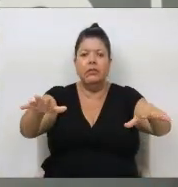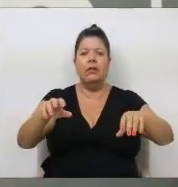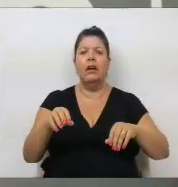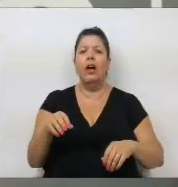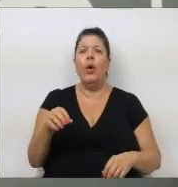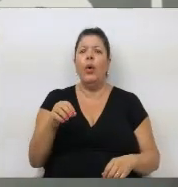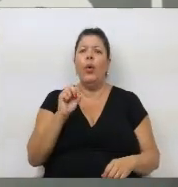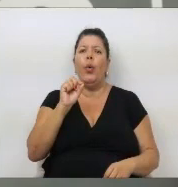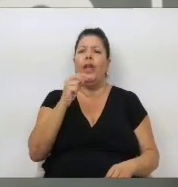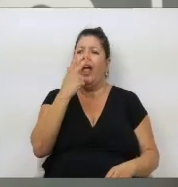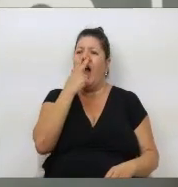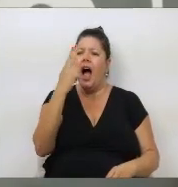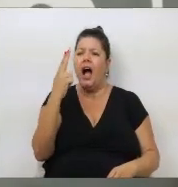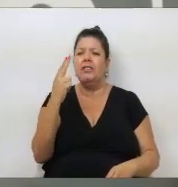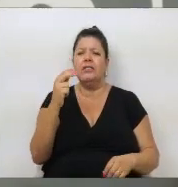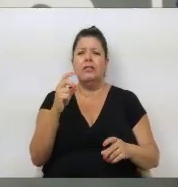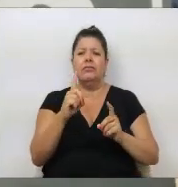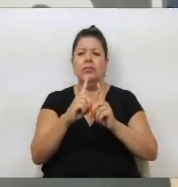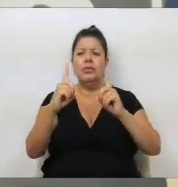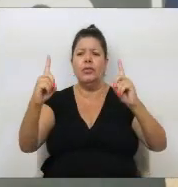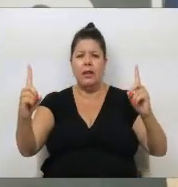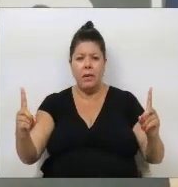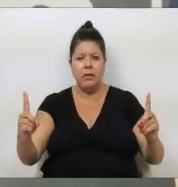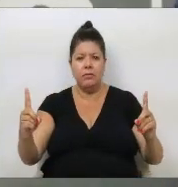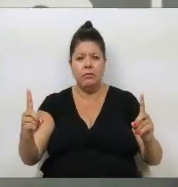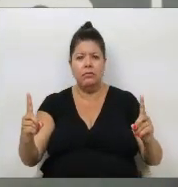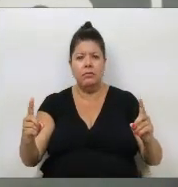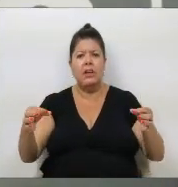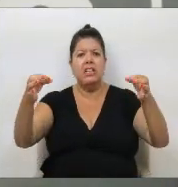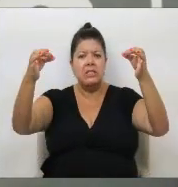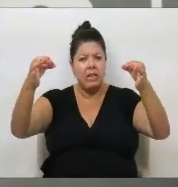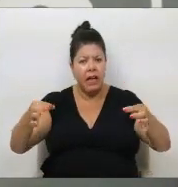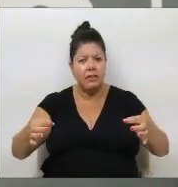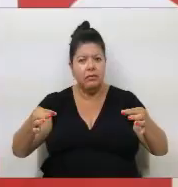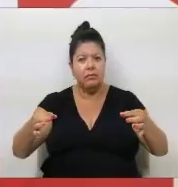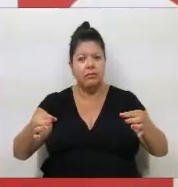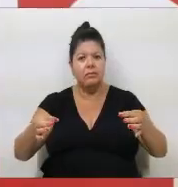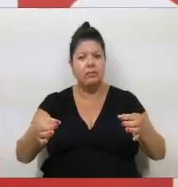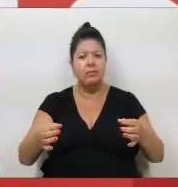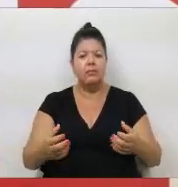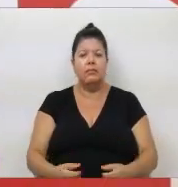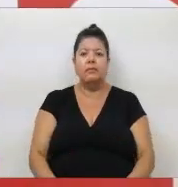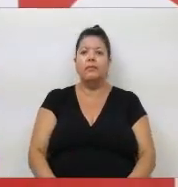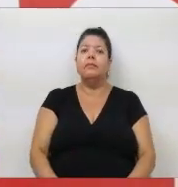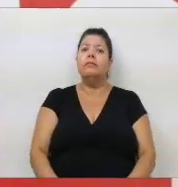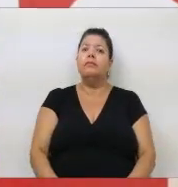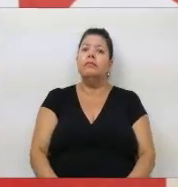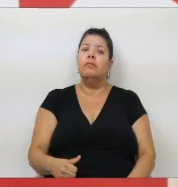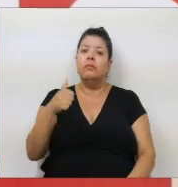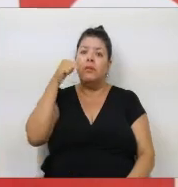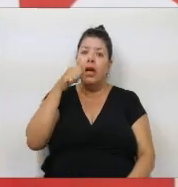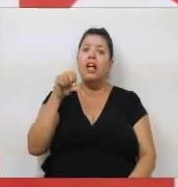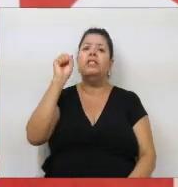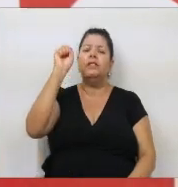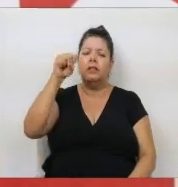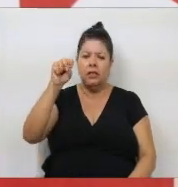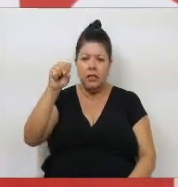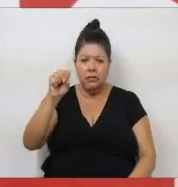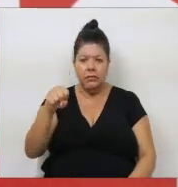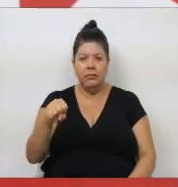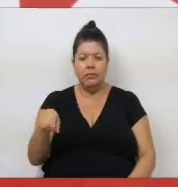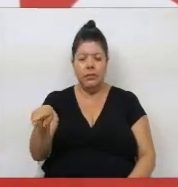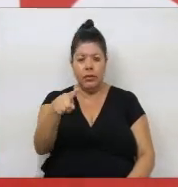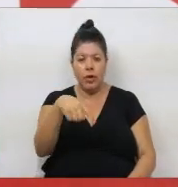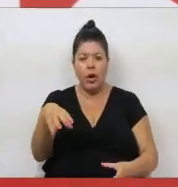isolamento, como preconizava a Organização Mundial de Saúde? Nós, quando o Partido dos Trabalhadores,